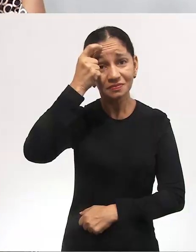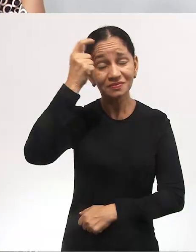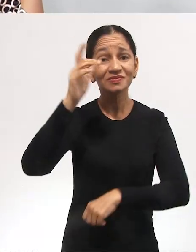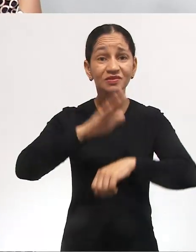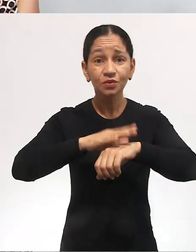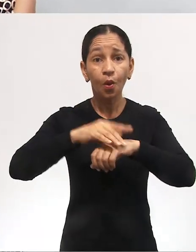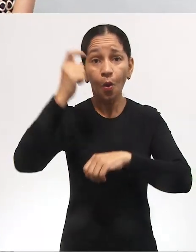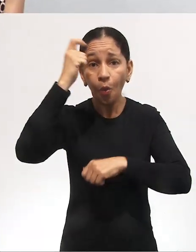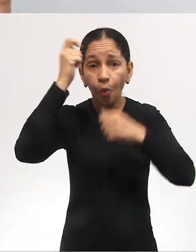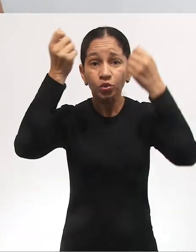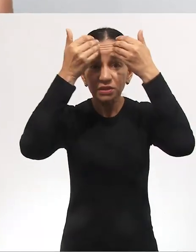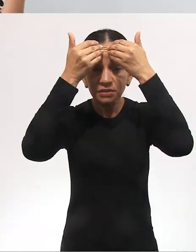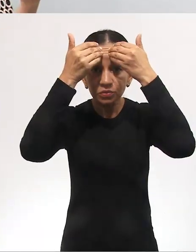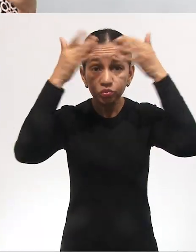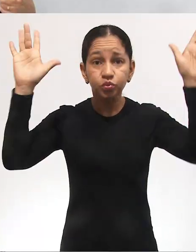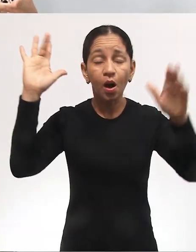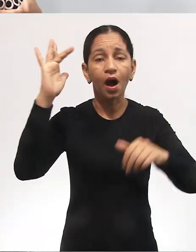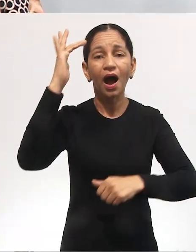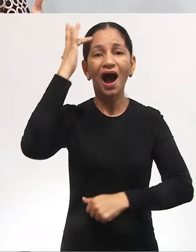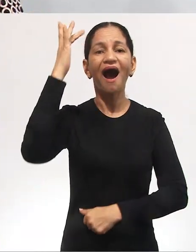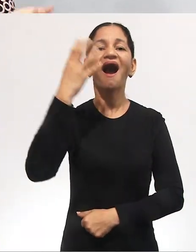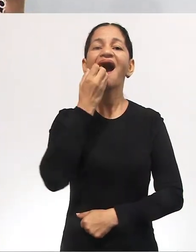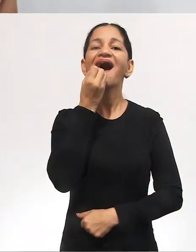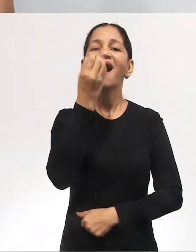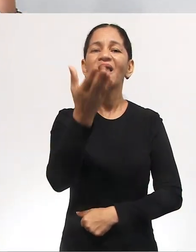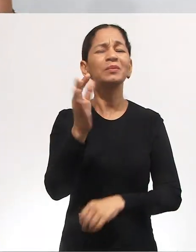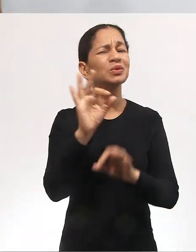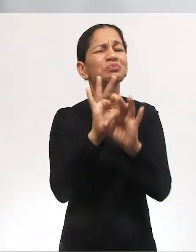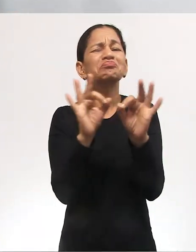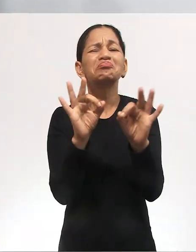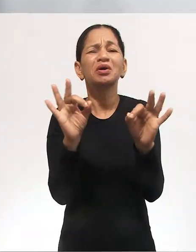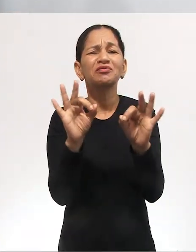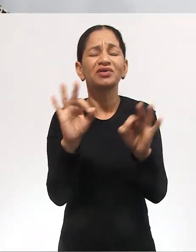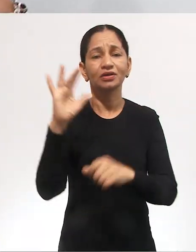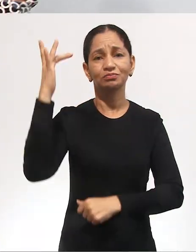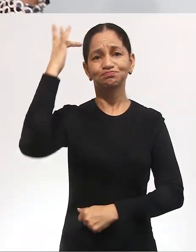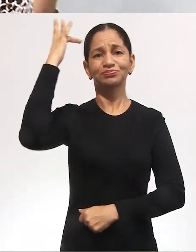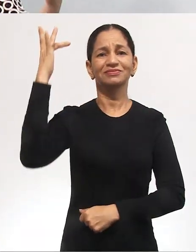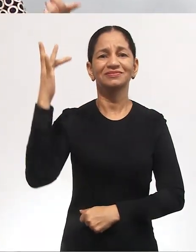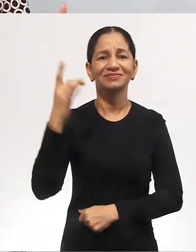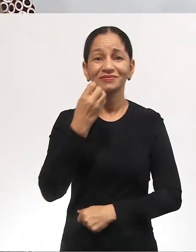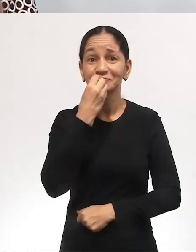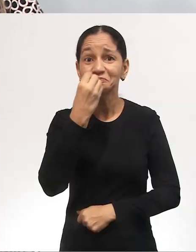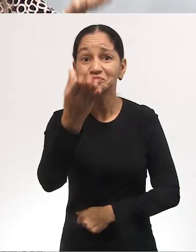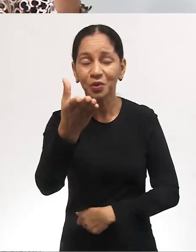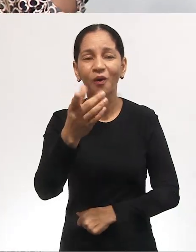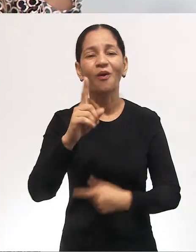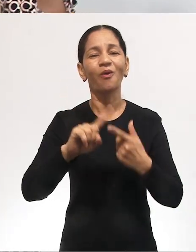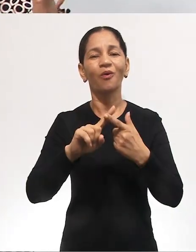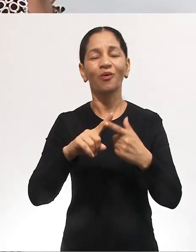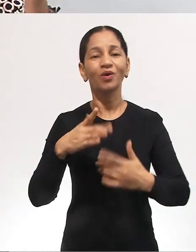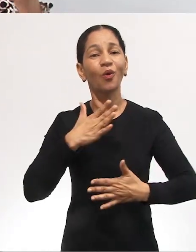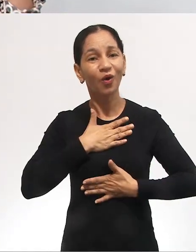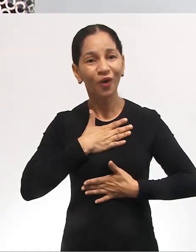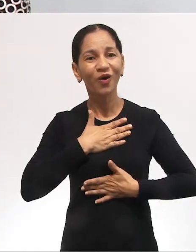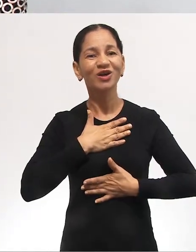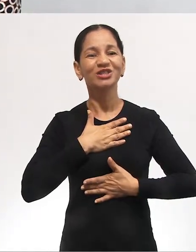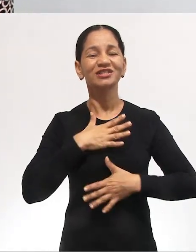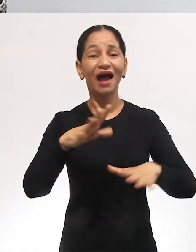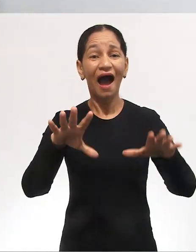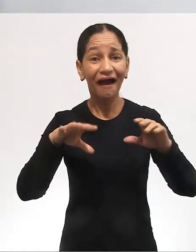formiguinha, né, por esse bichinho ali de fazer atividades físicas dentro e fora da empresa, tanto na ginástica laboral quanto